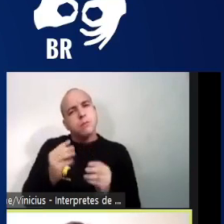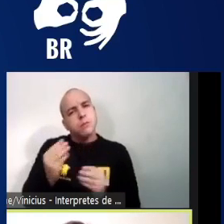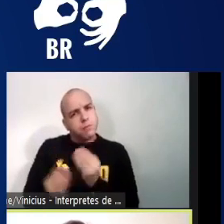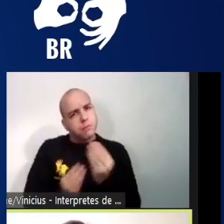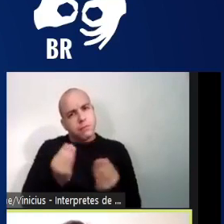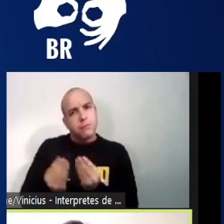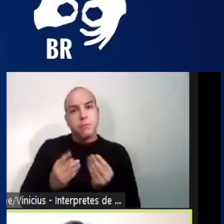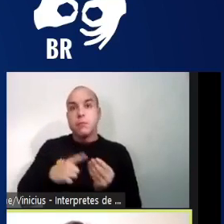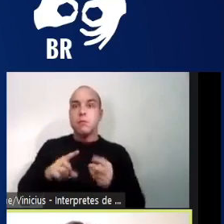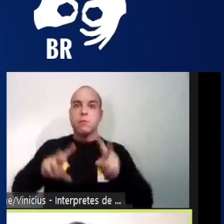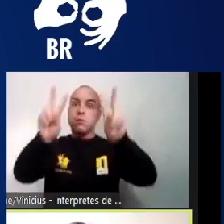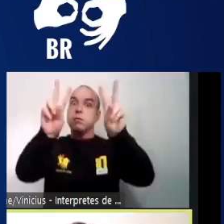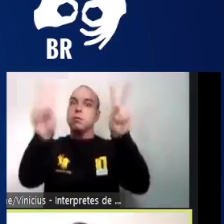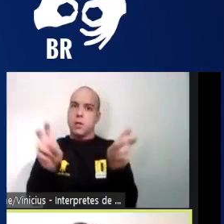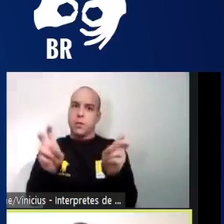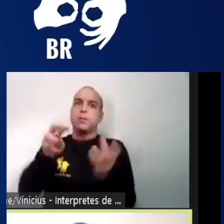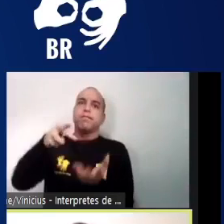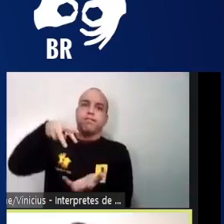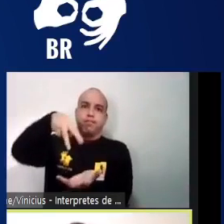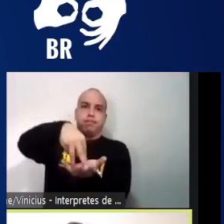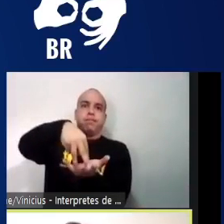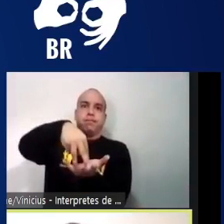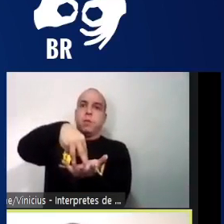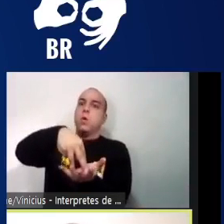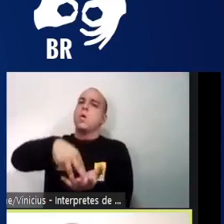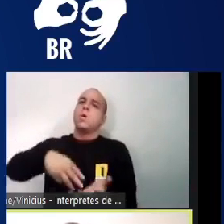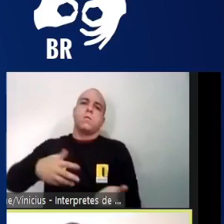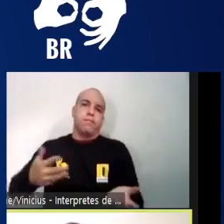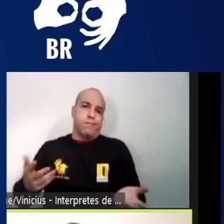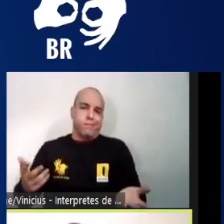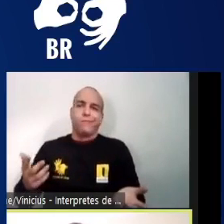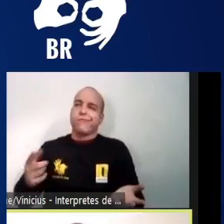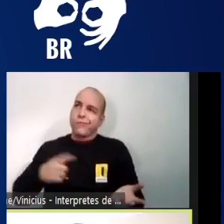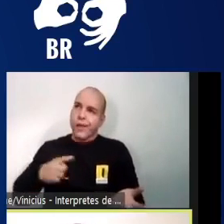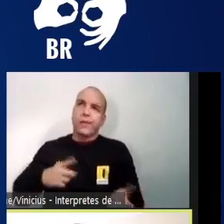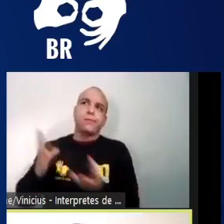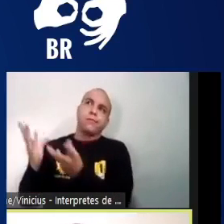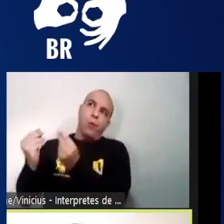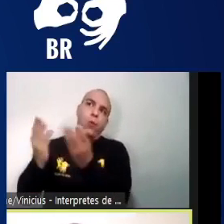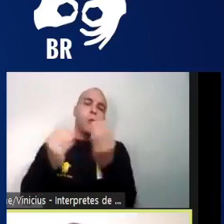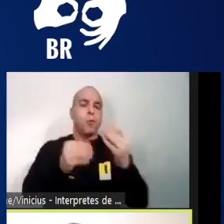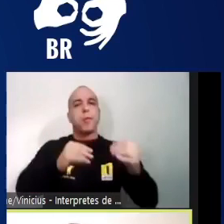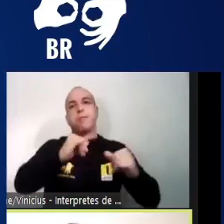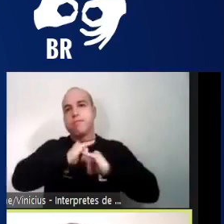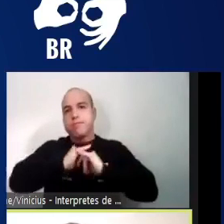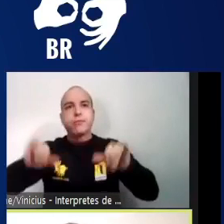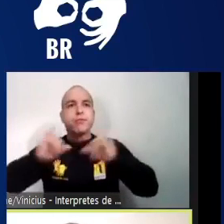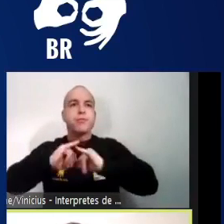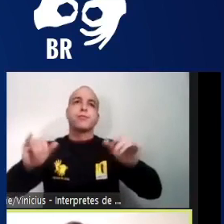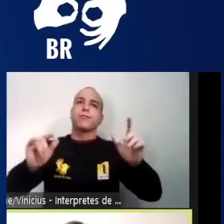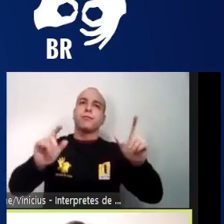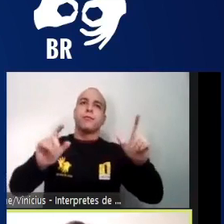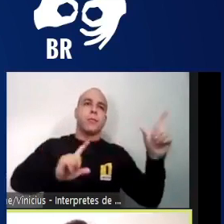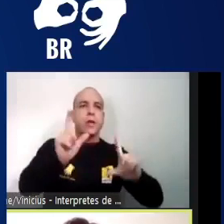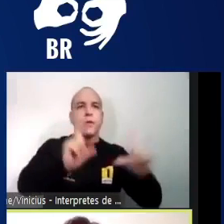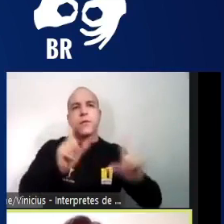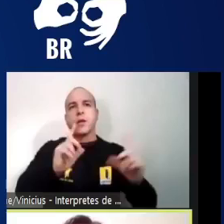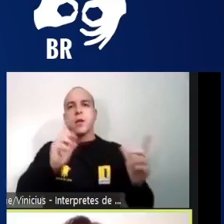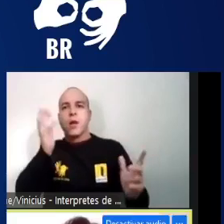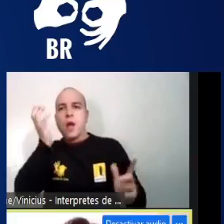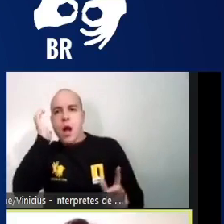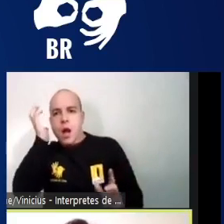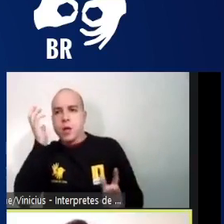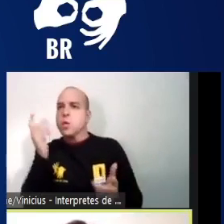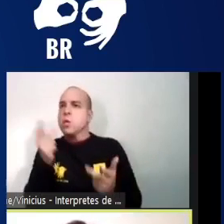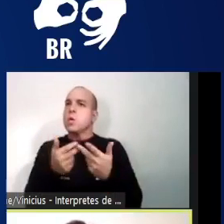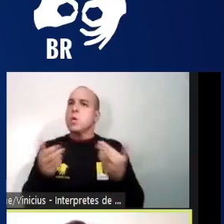sobre a sustentabilidade, que é um tema que a gente ouve sempre, na televisão, nos rádios, estamos lendo muito